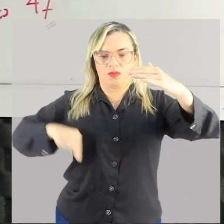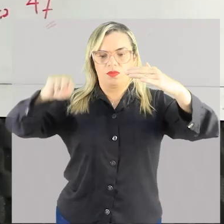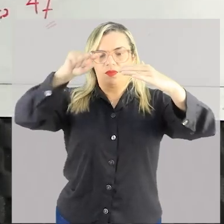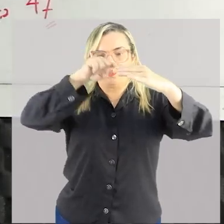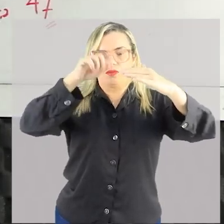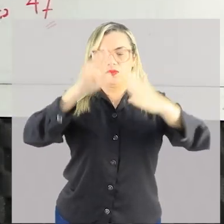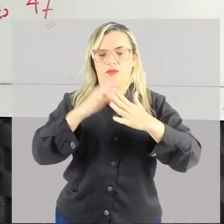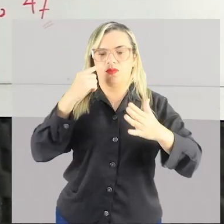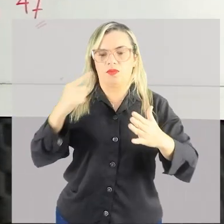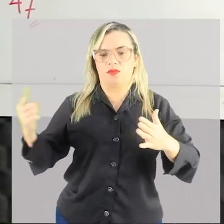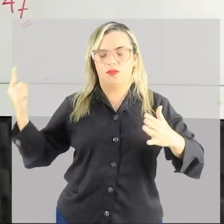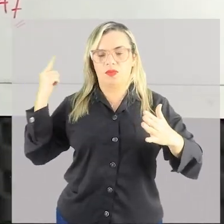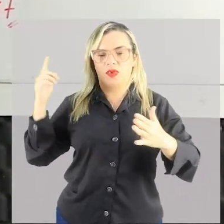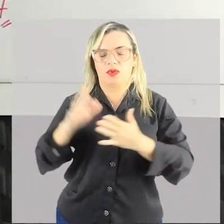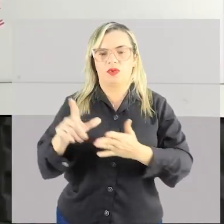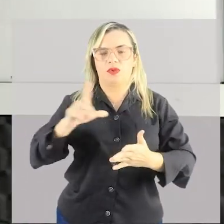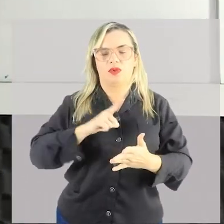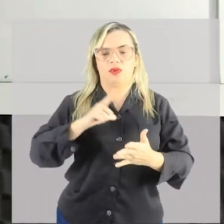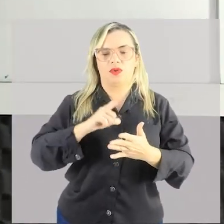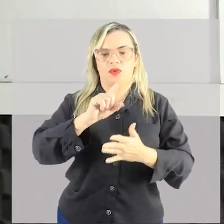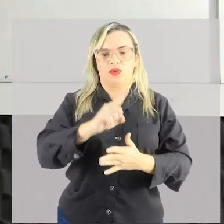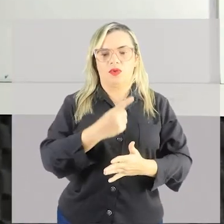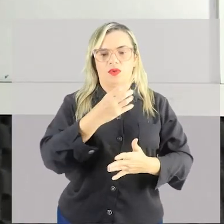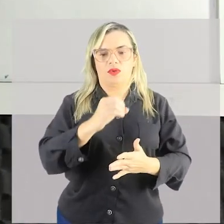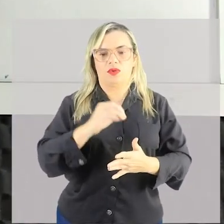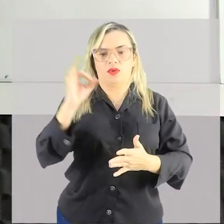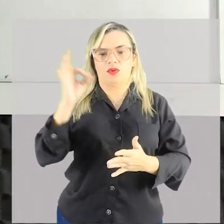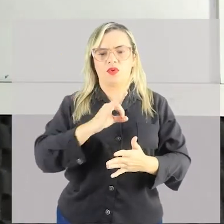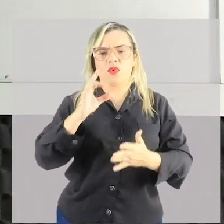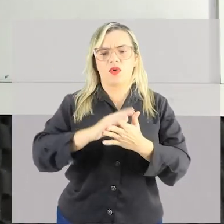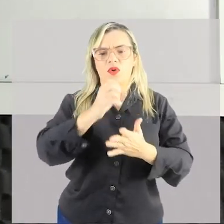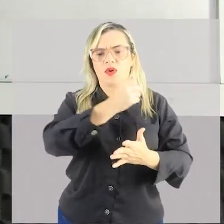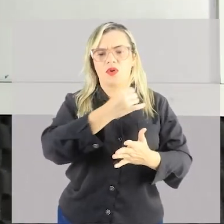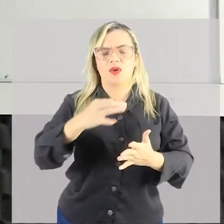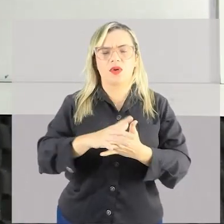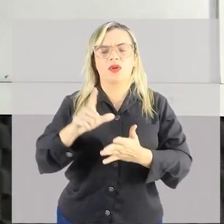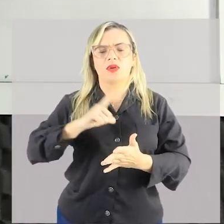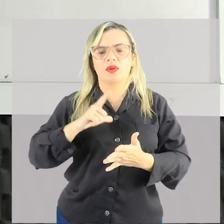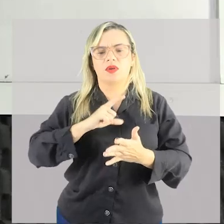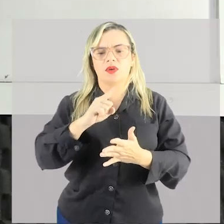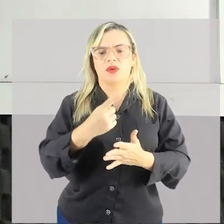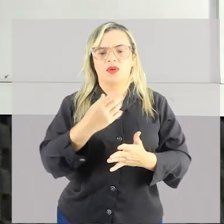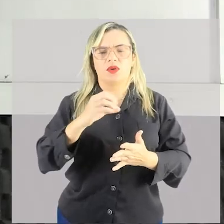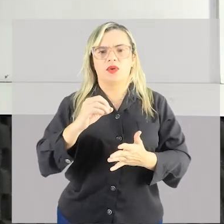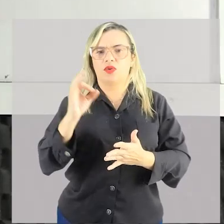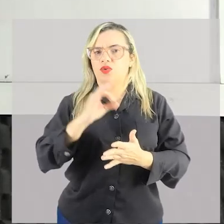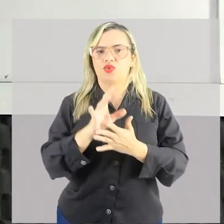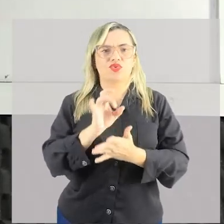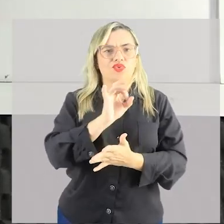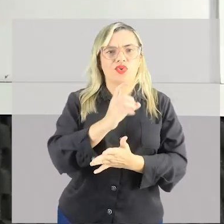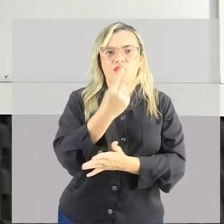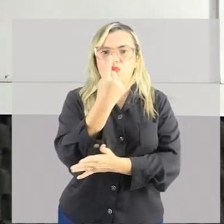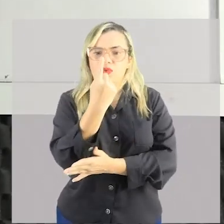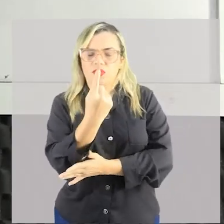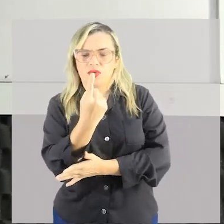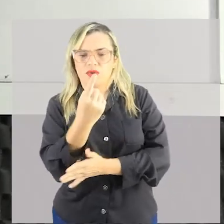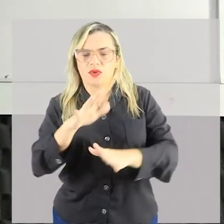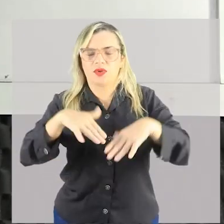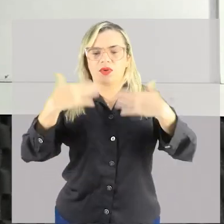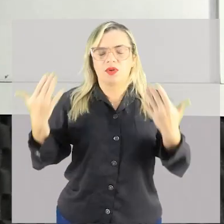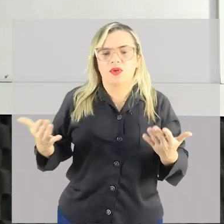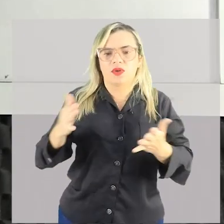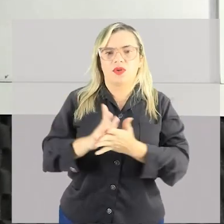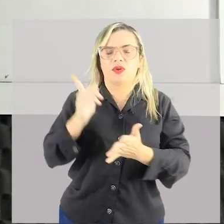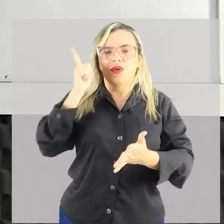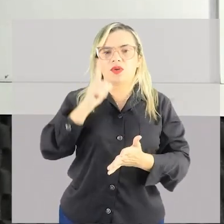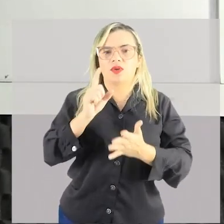desconto é o de 10% quantos setores tem 10% apenas um setor Então qual a